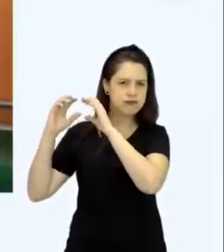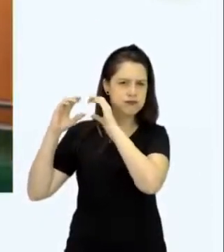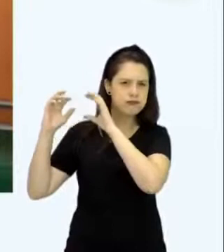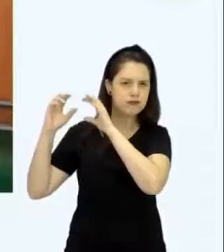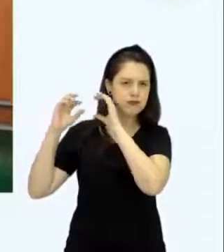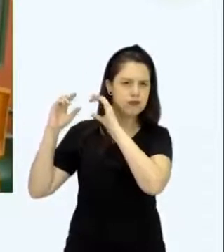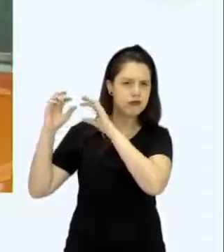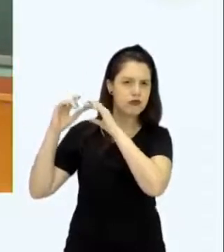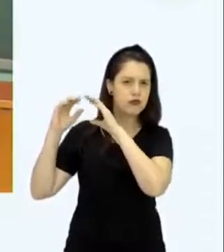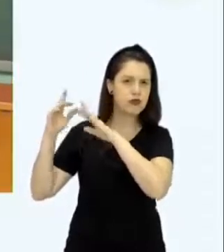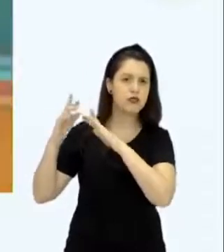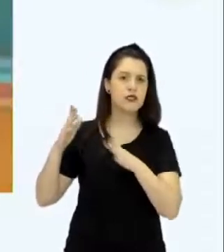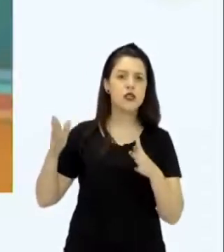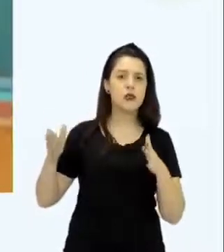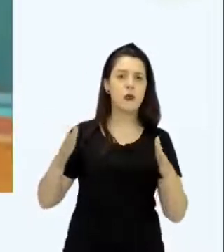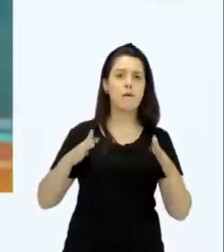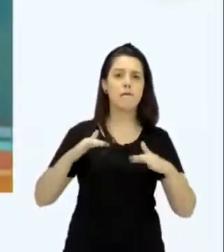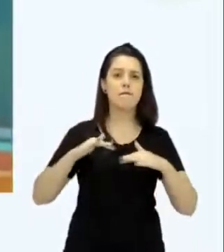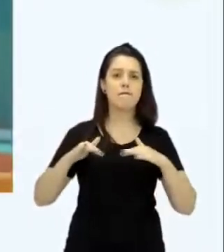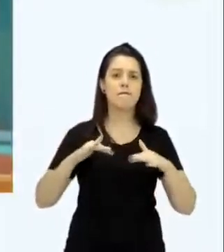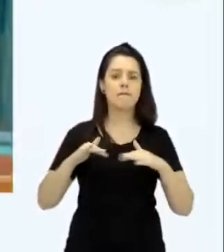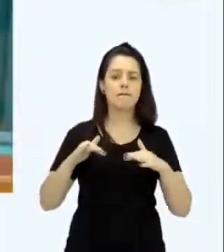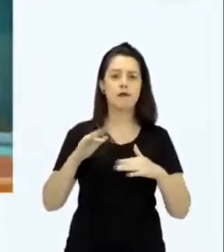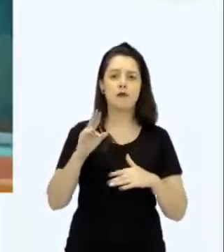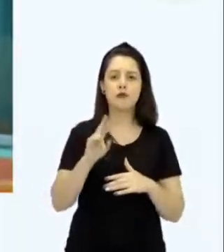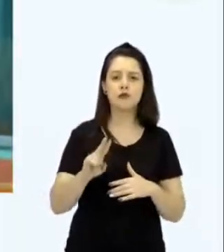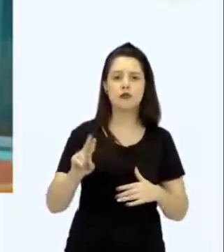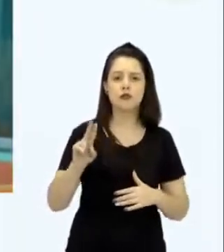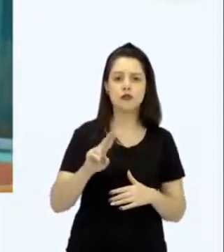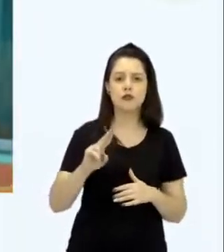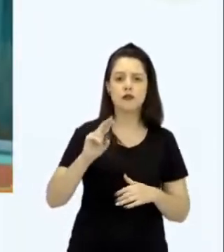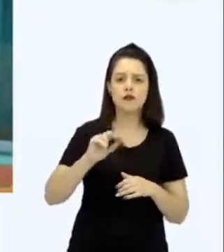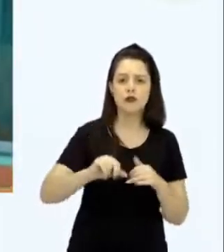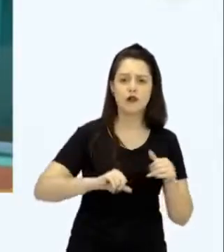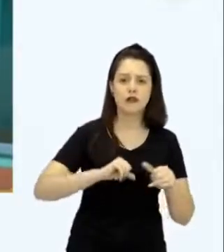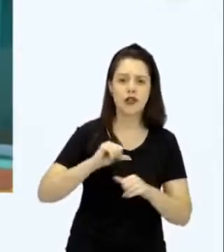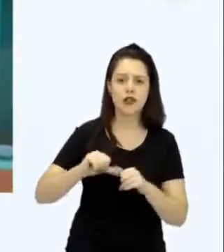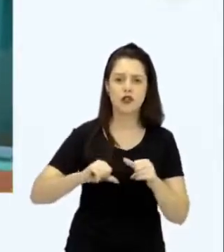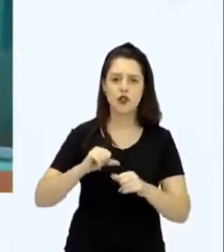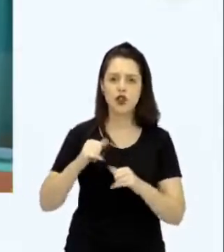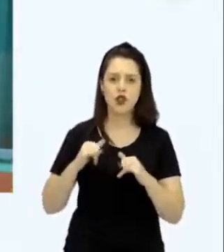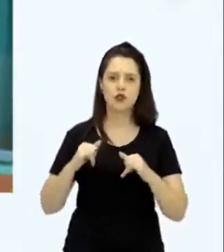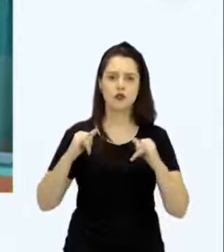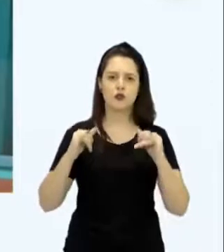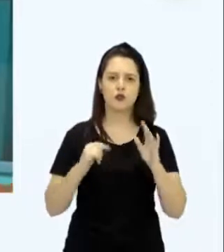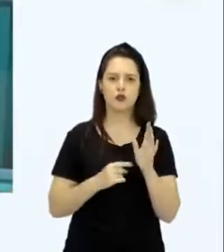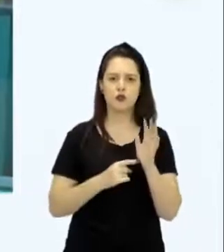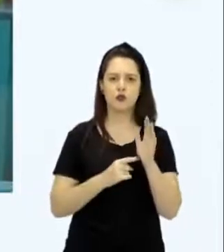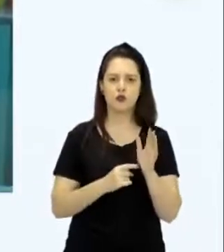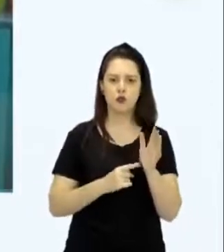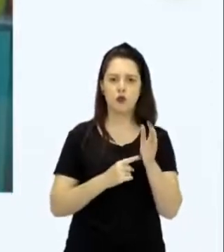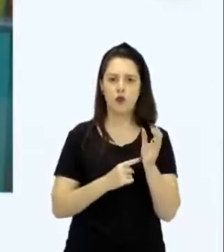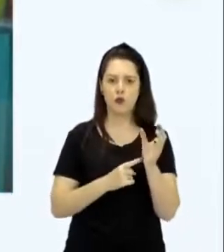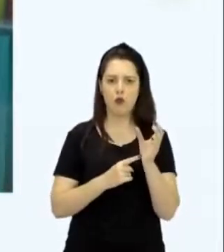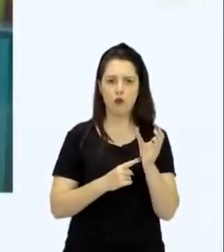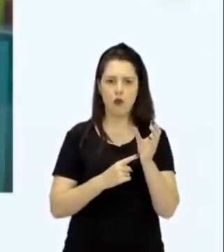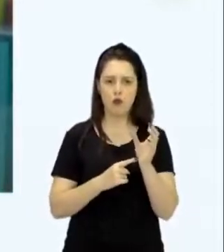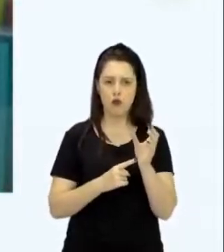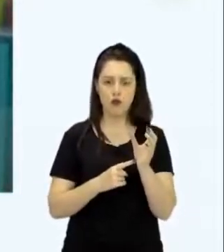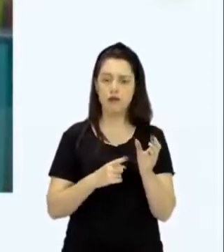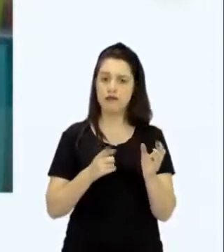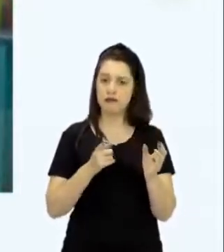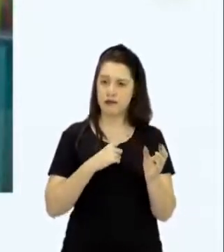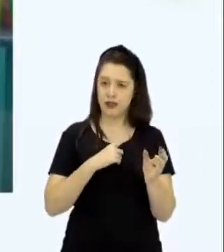esse movimento, ele vai modificando o movimento do servomotor. Então, se eu tenho ali